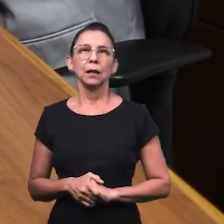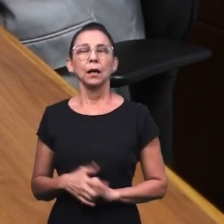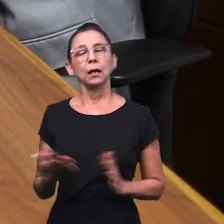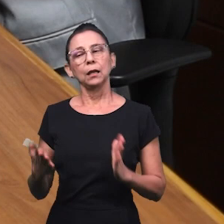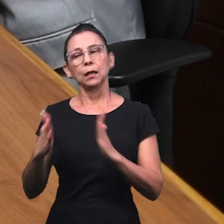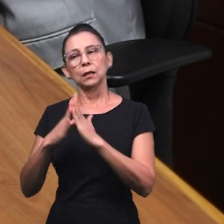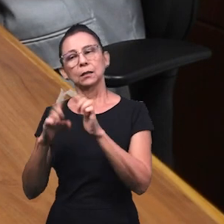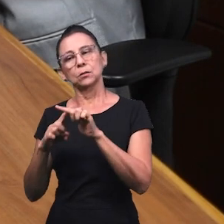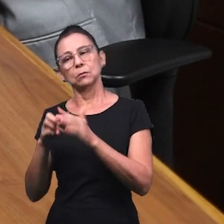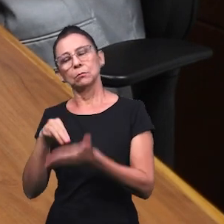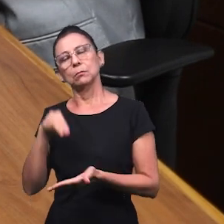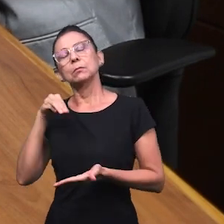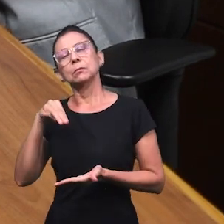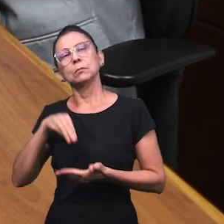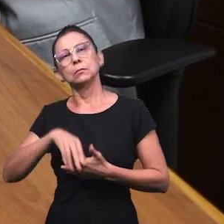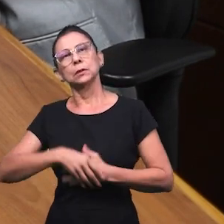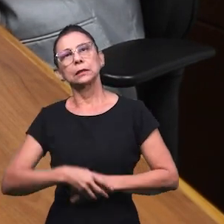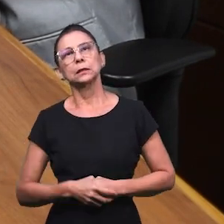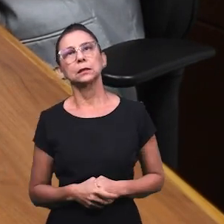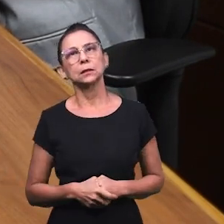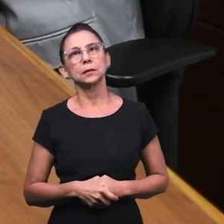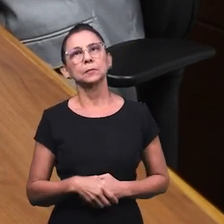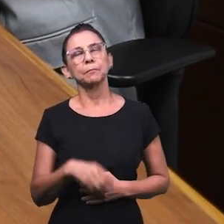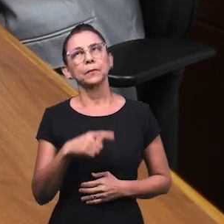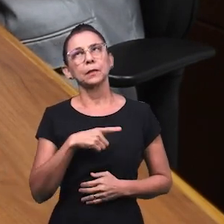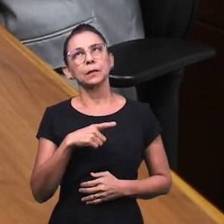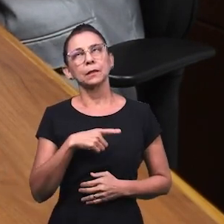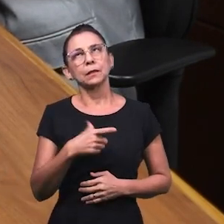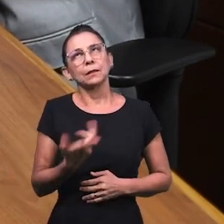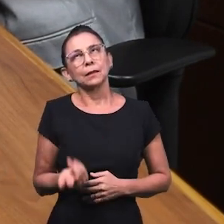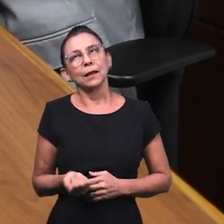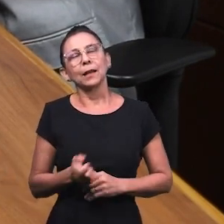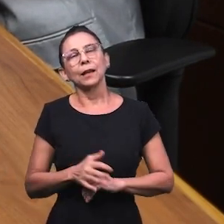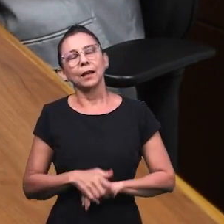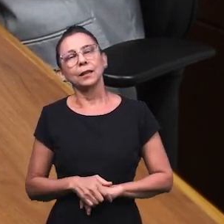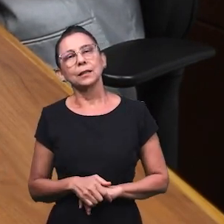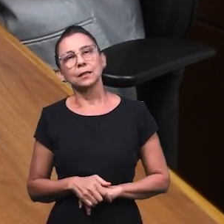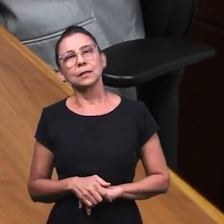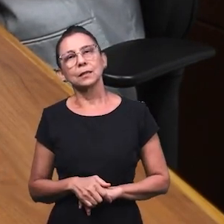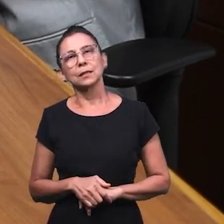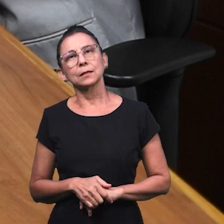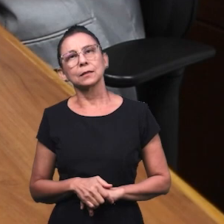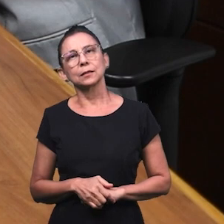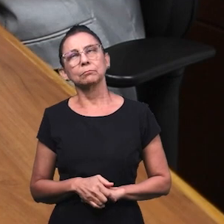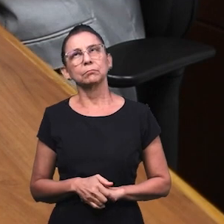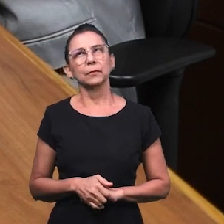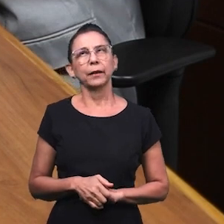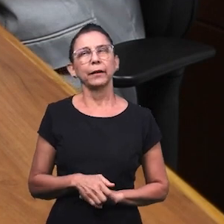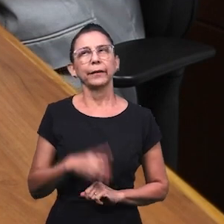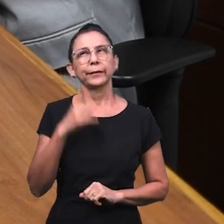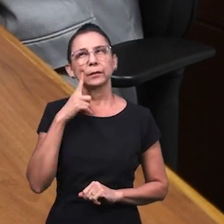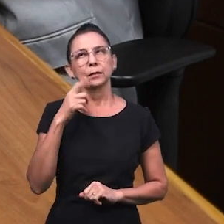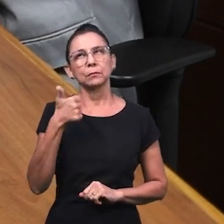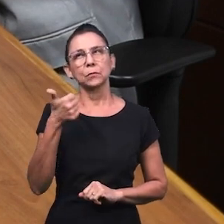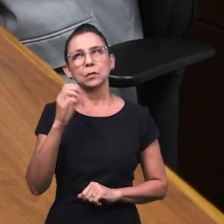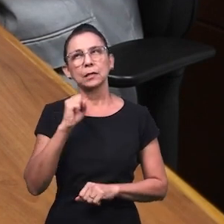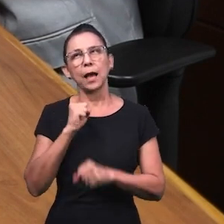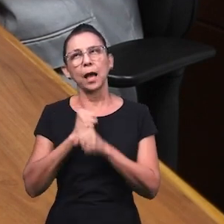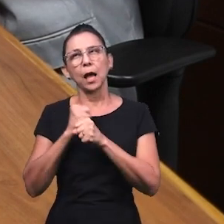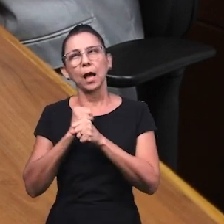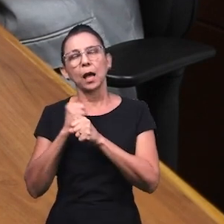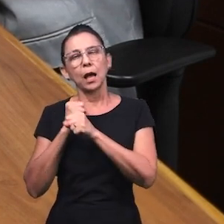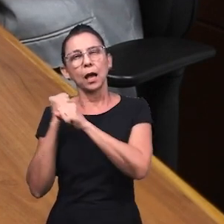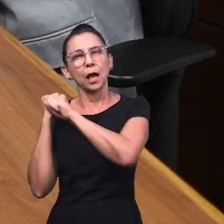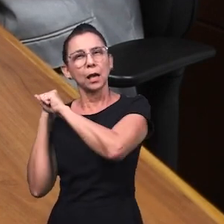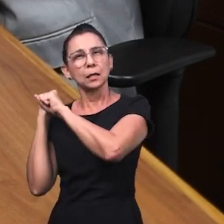a Igreja Cristã Maranata tem uma clara disposição, e isso já há mais de 10